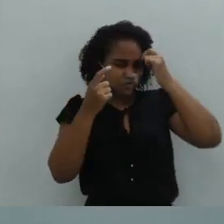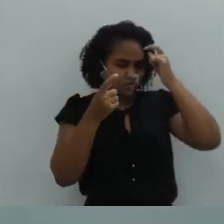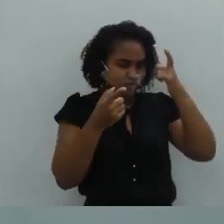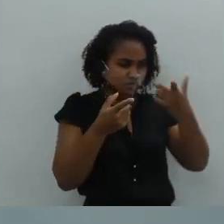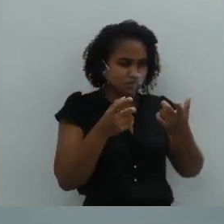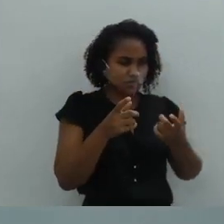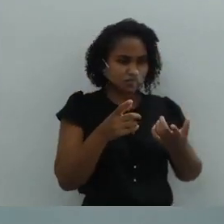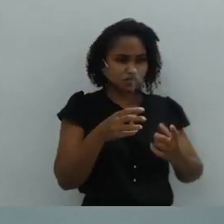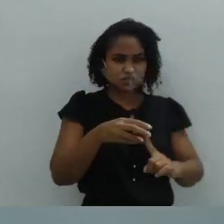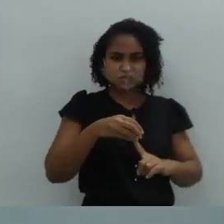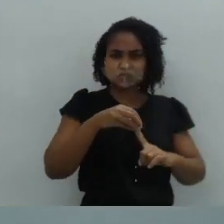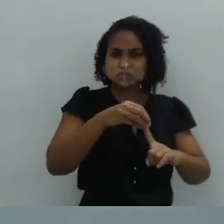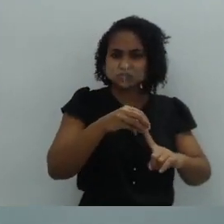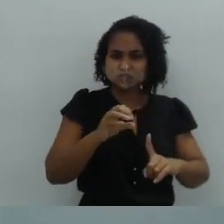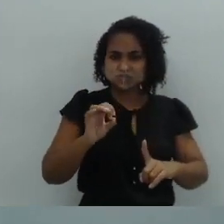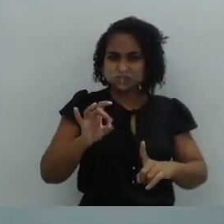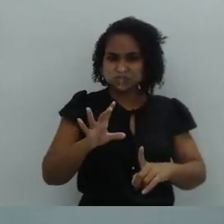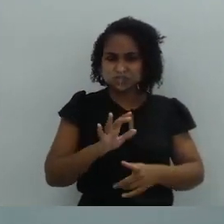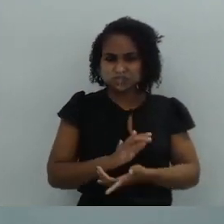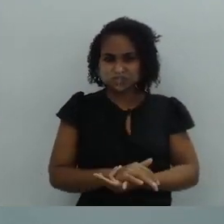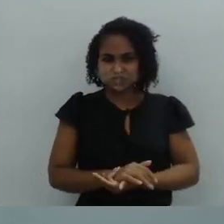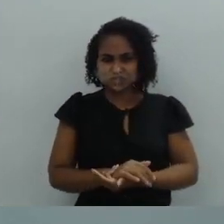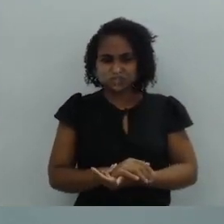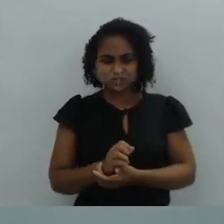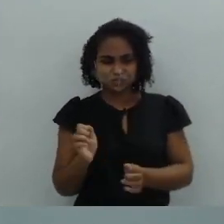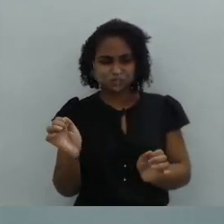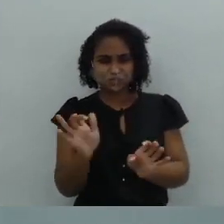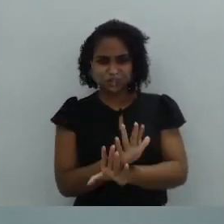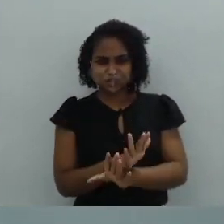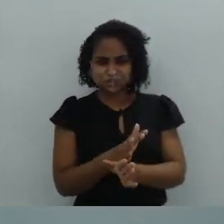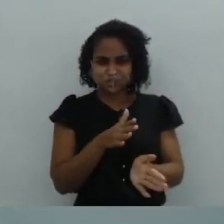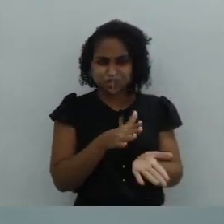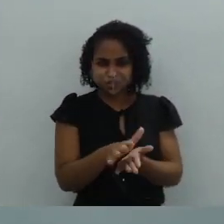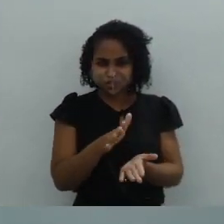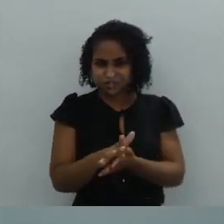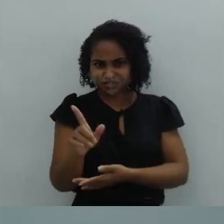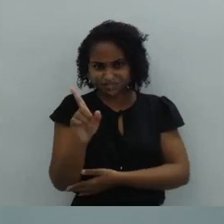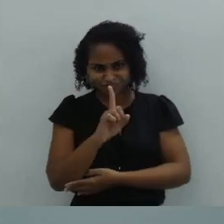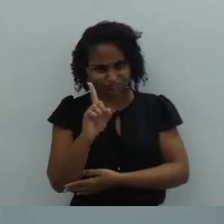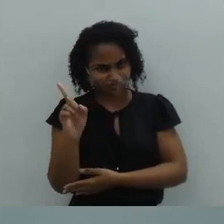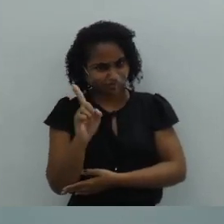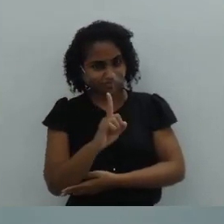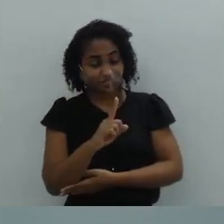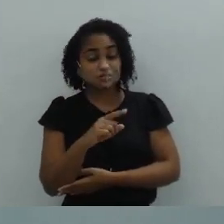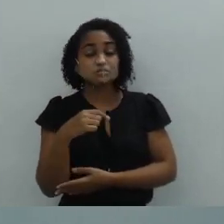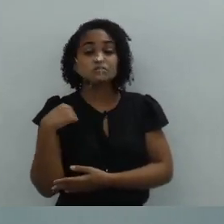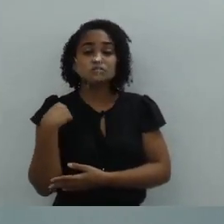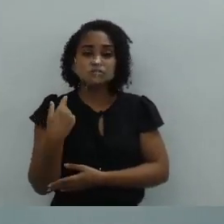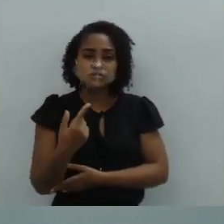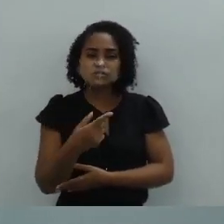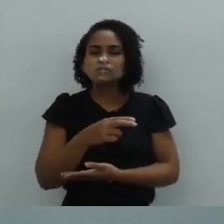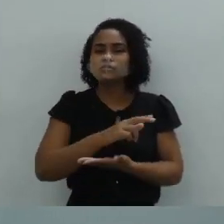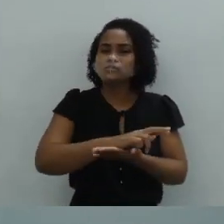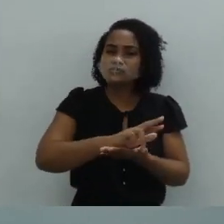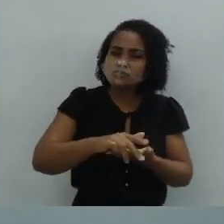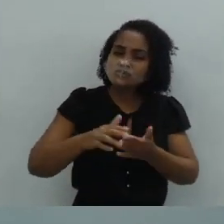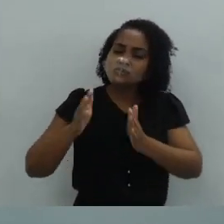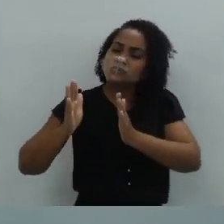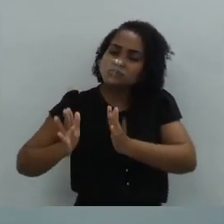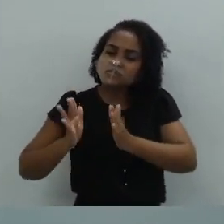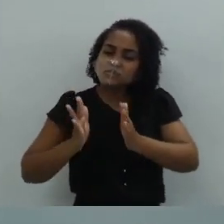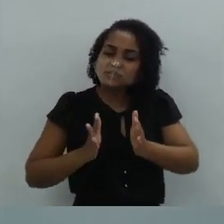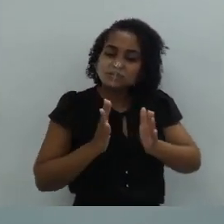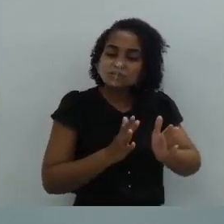escreve de uma única vez e ele já sai pronto para publicação. Não, ele vai passar por diversos processos